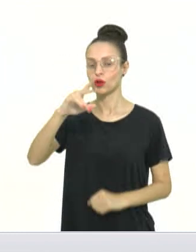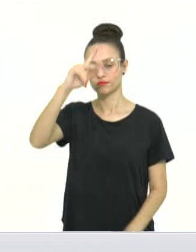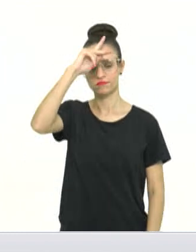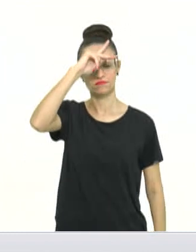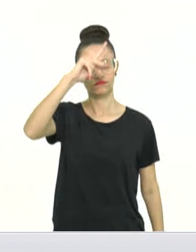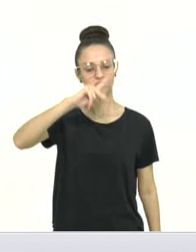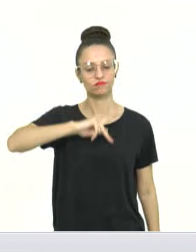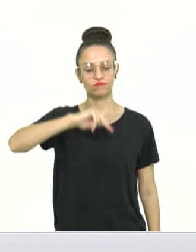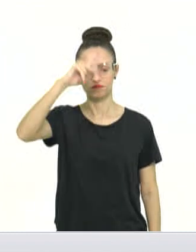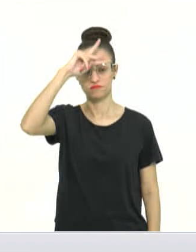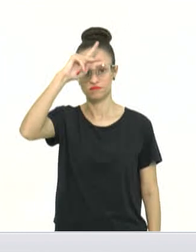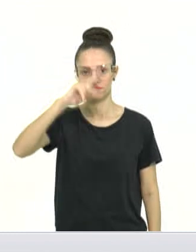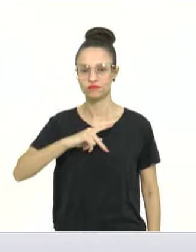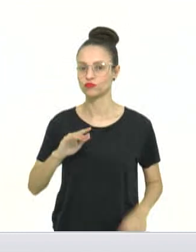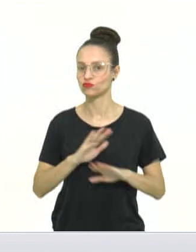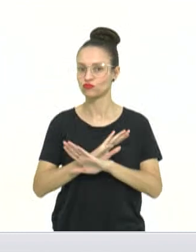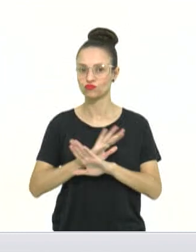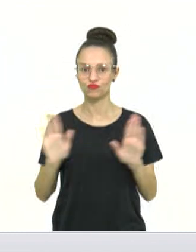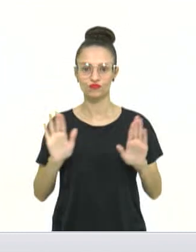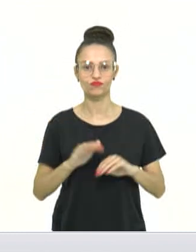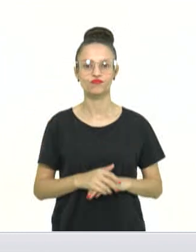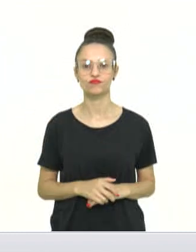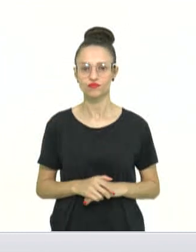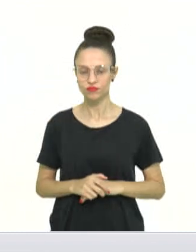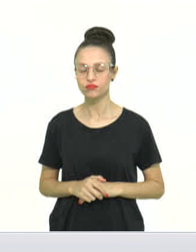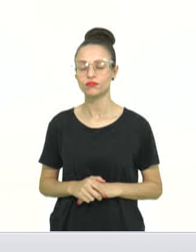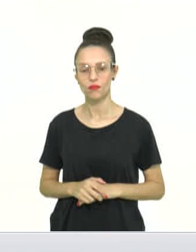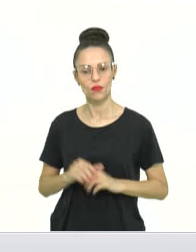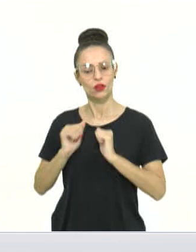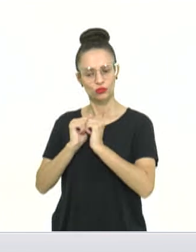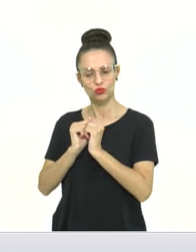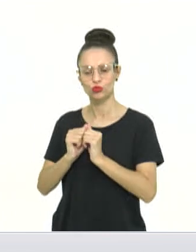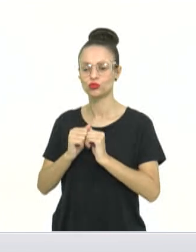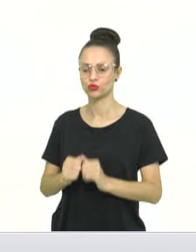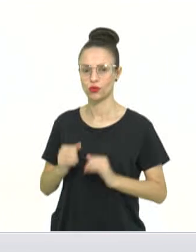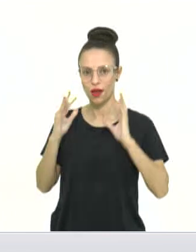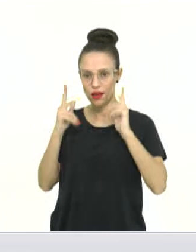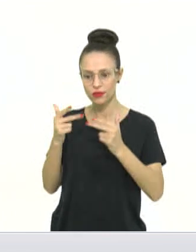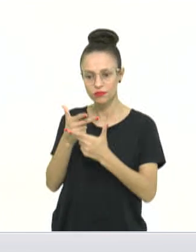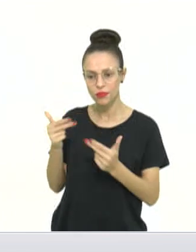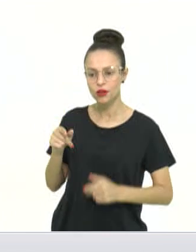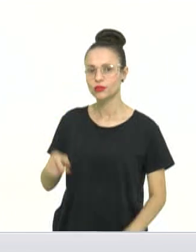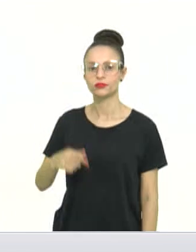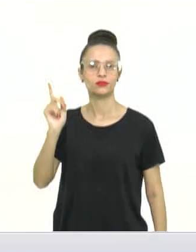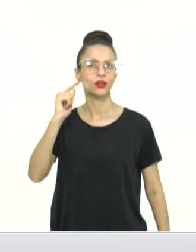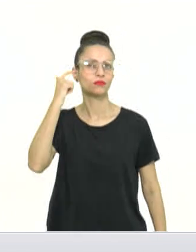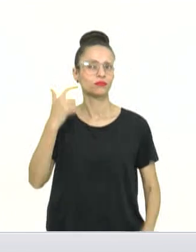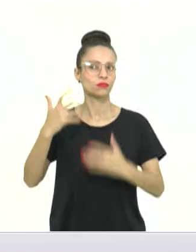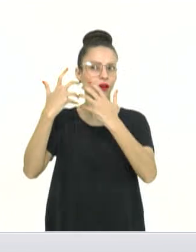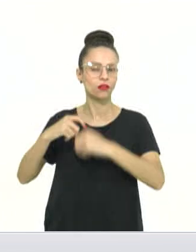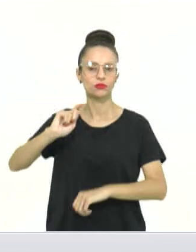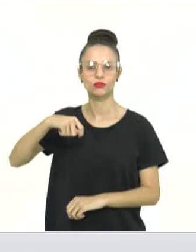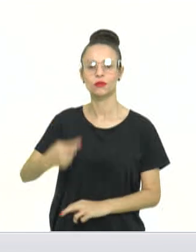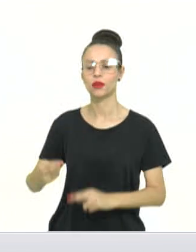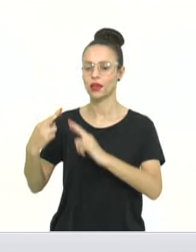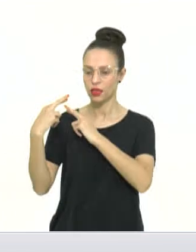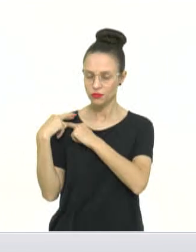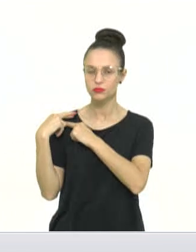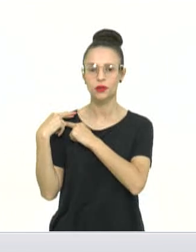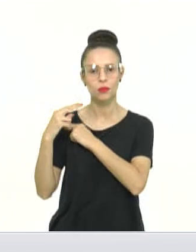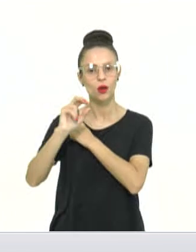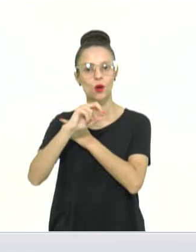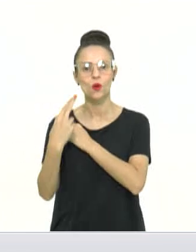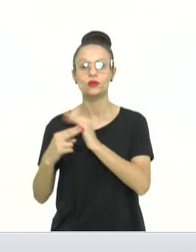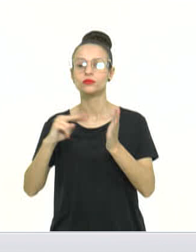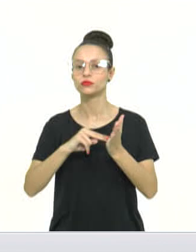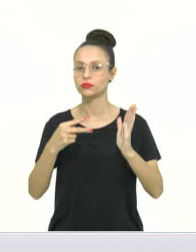em si mesmas. Quando os possuíram, não refletiram sobre a responsabilidade que um animal exige, ou